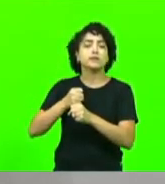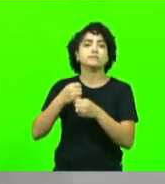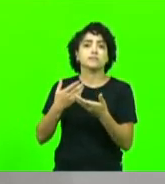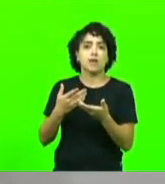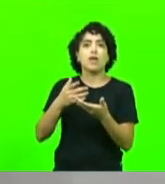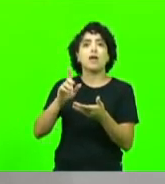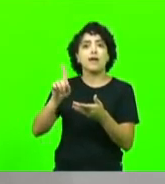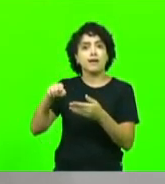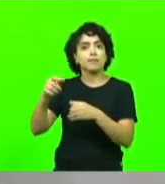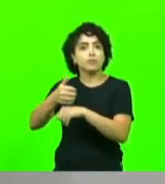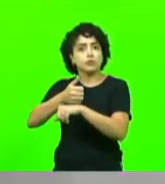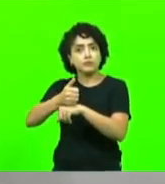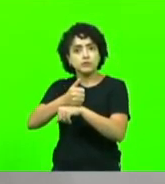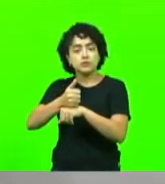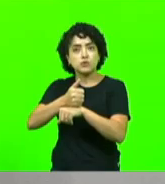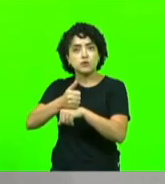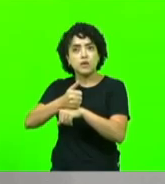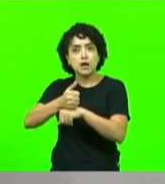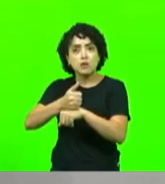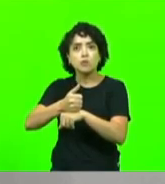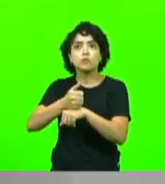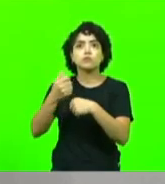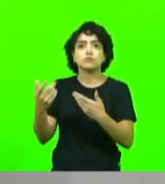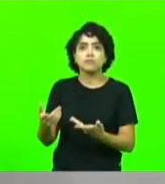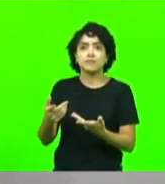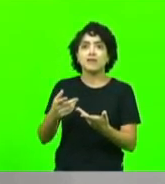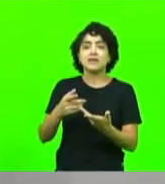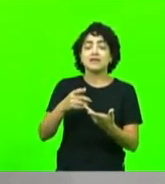gente. E ele ter que